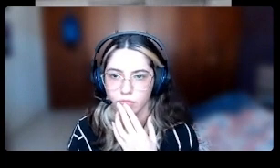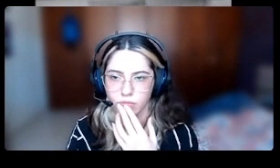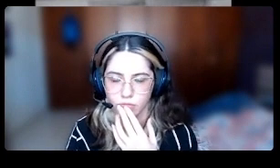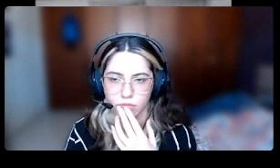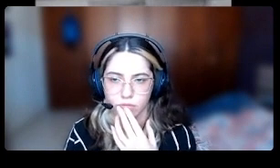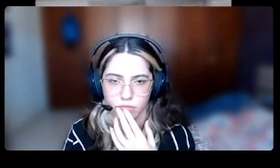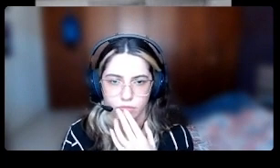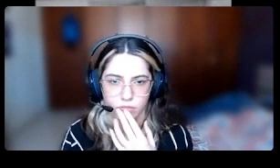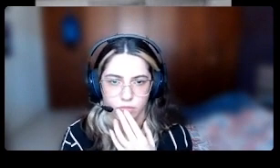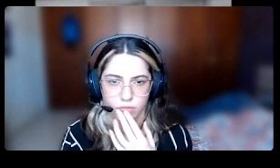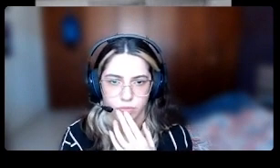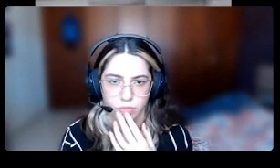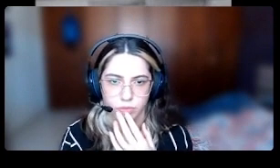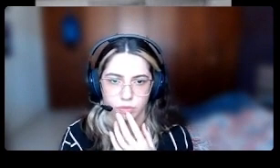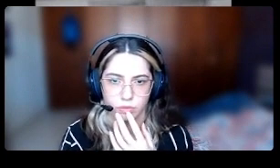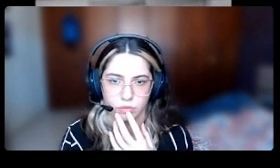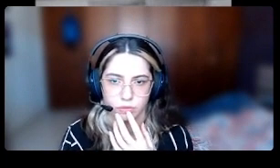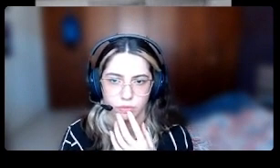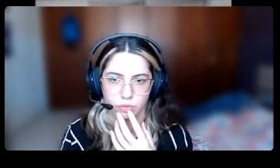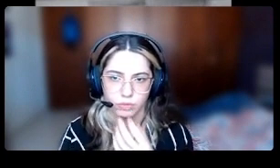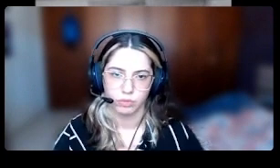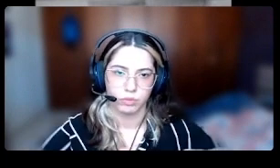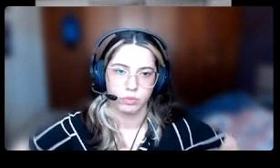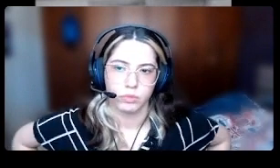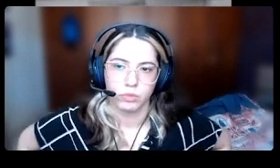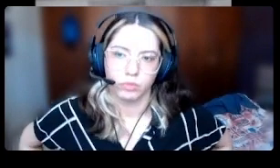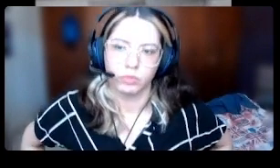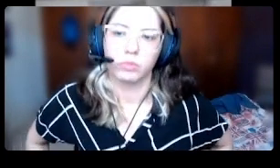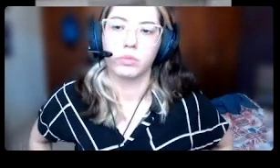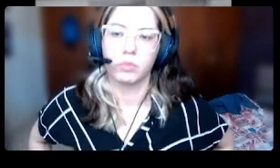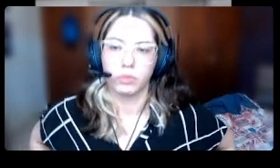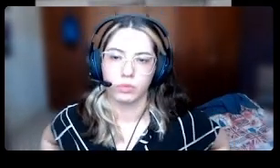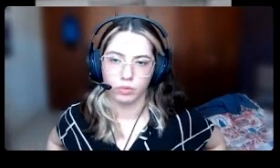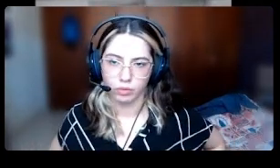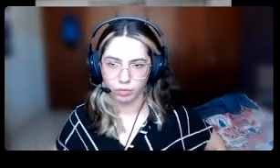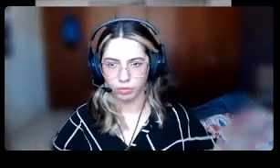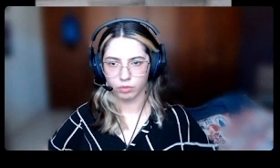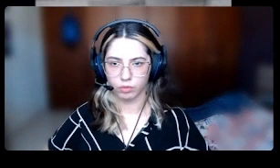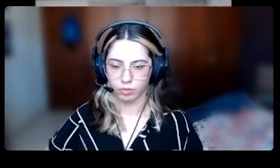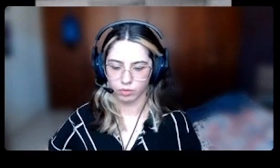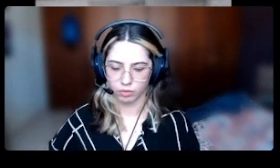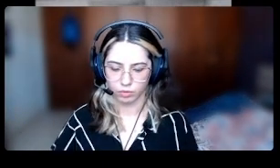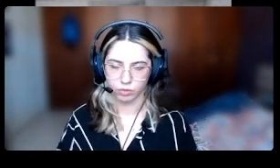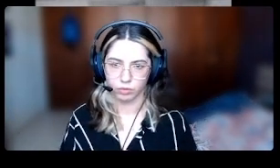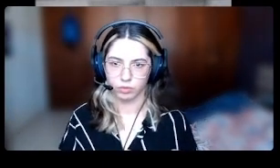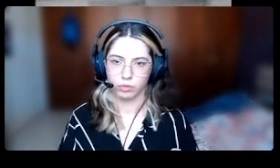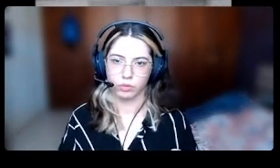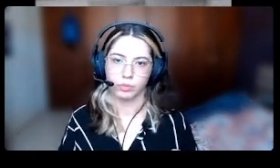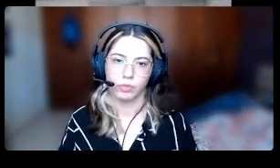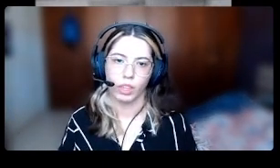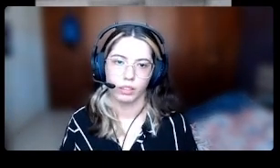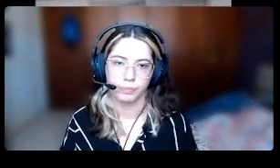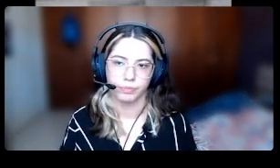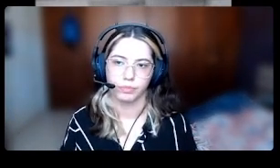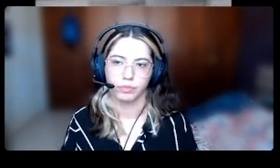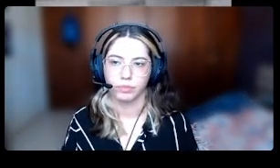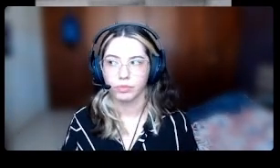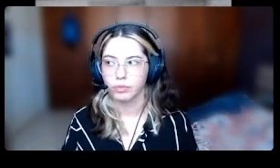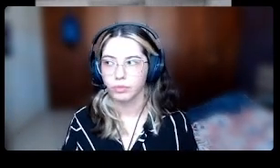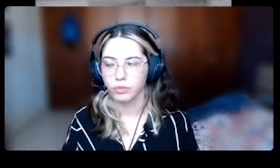como a Laís disse anteriormente, e o valor de resistência axial deles é de 20 MPa. Das vigas em MCL, o resultado foi